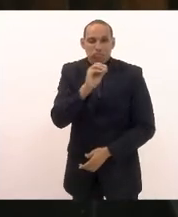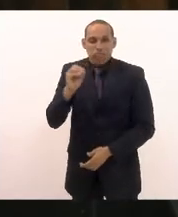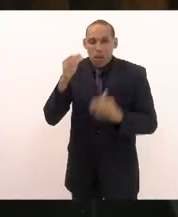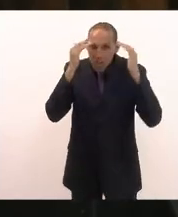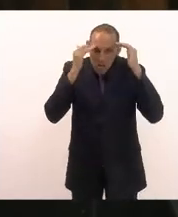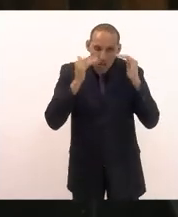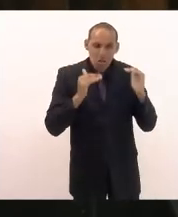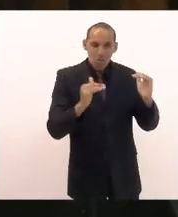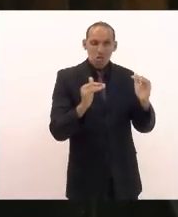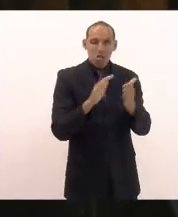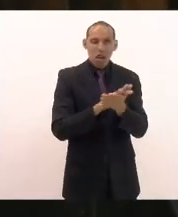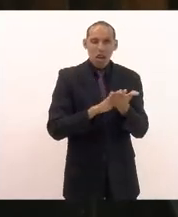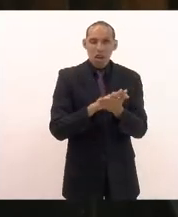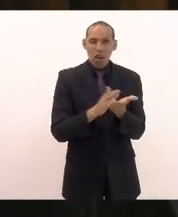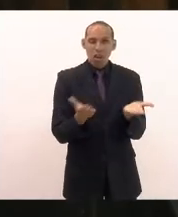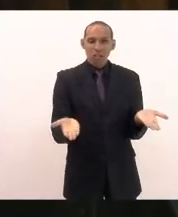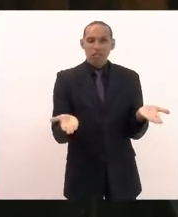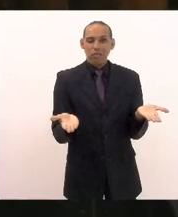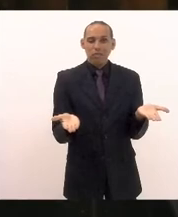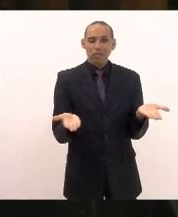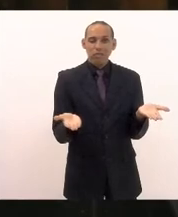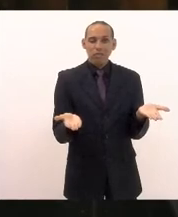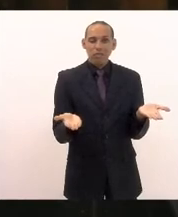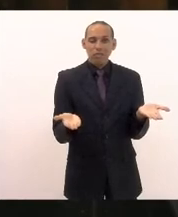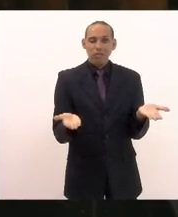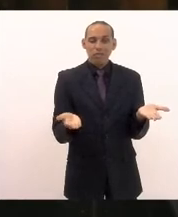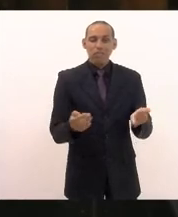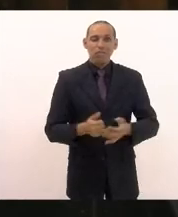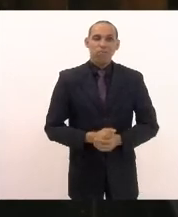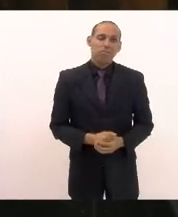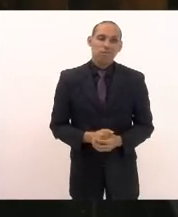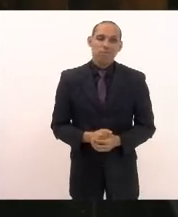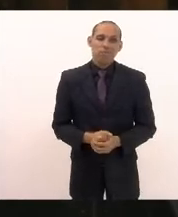Sambando na cara dos cariocas, Anderson.